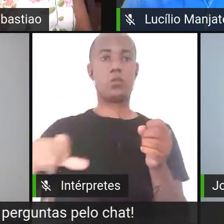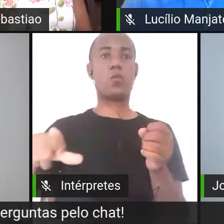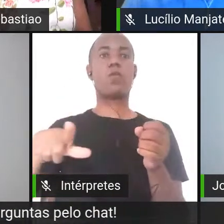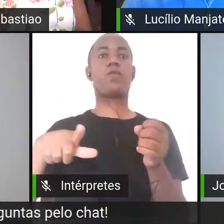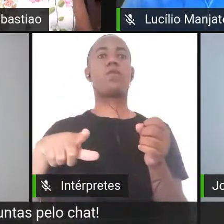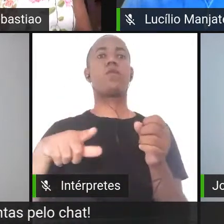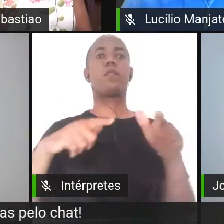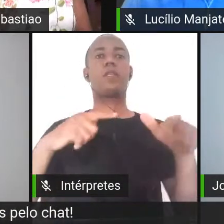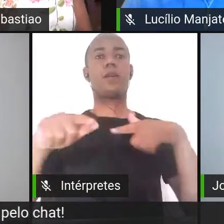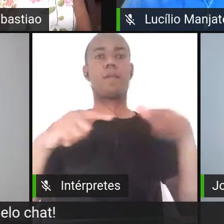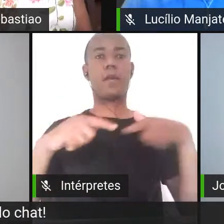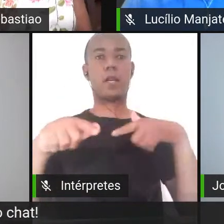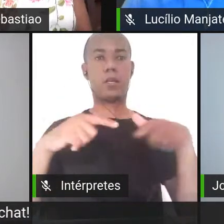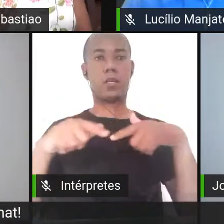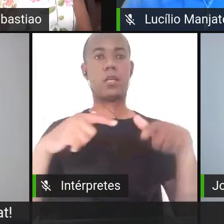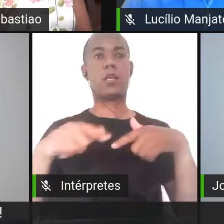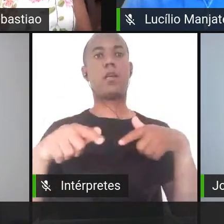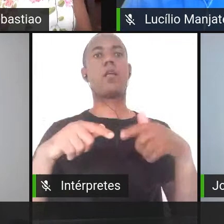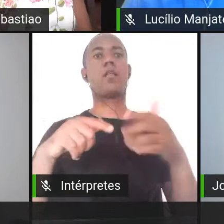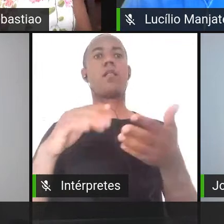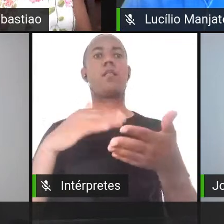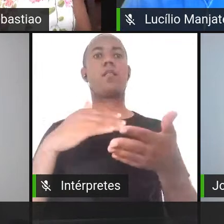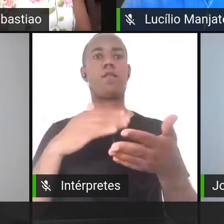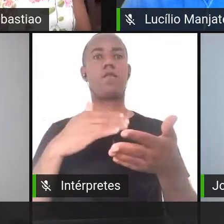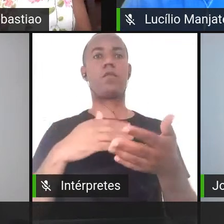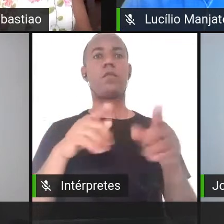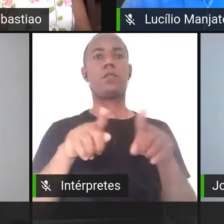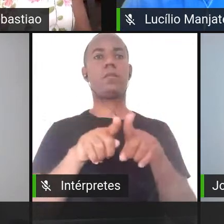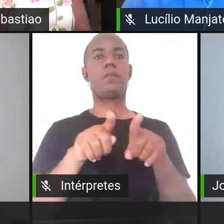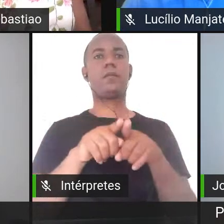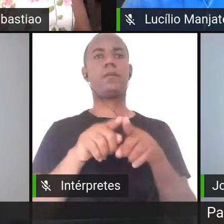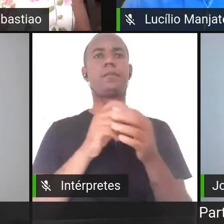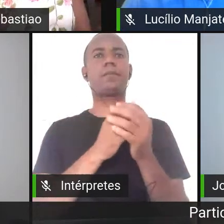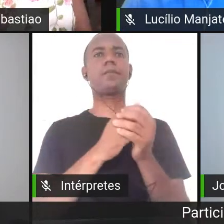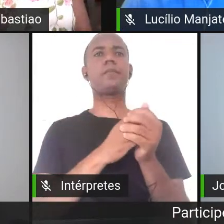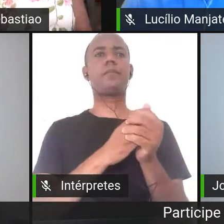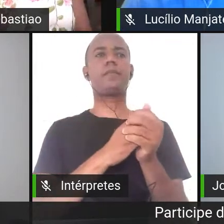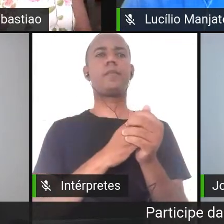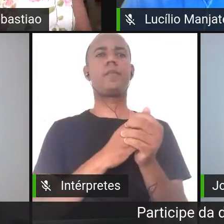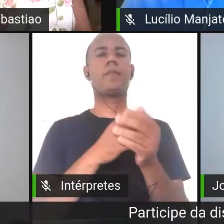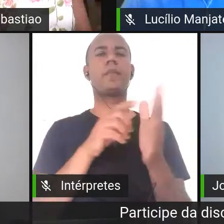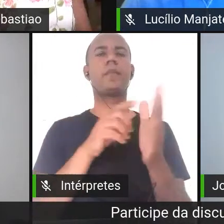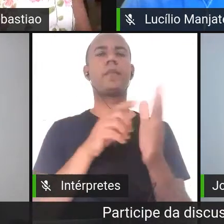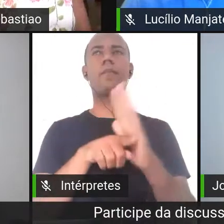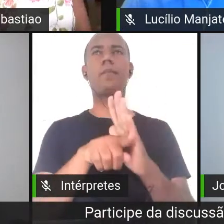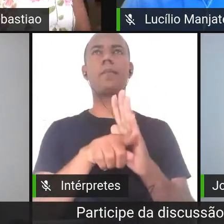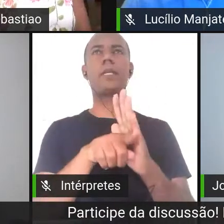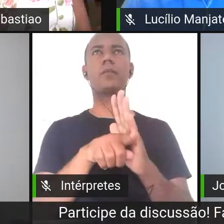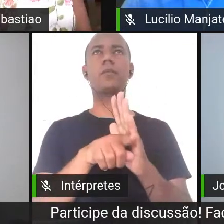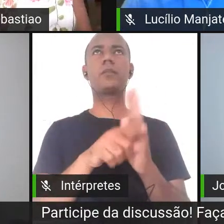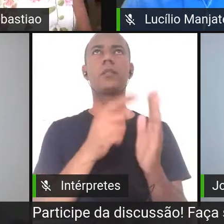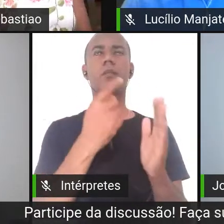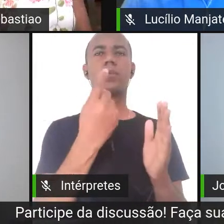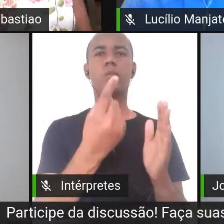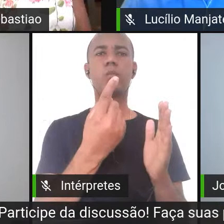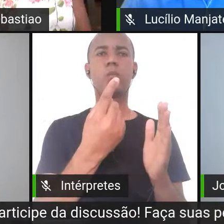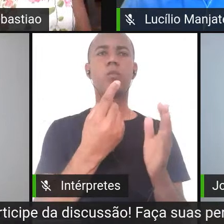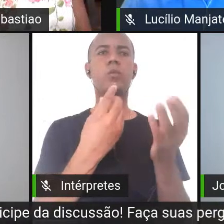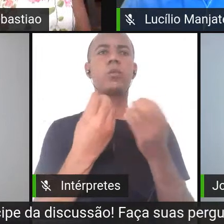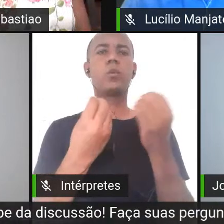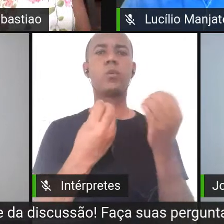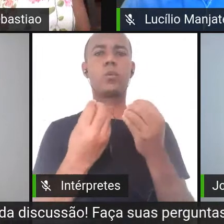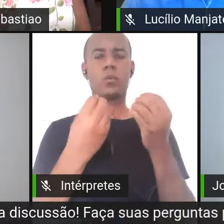José Welton, que também nos coloca aqui e está a acompanhar-nos, obviamente, é mais ou menos assim. De que forma a literatura de